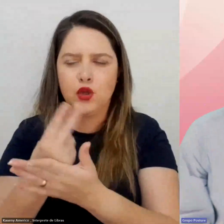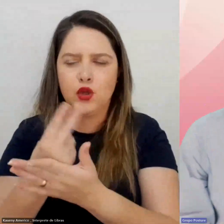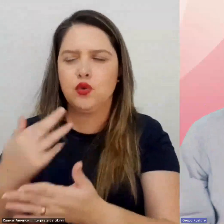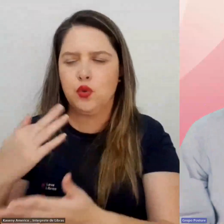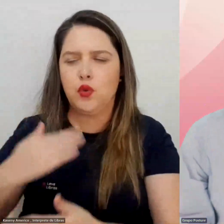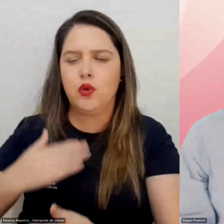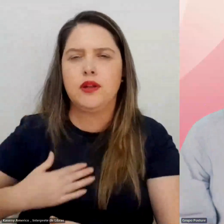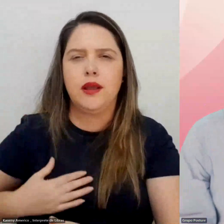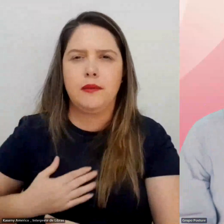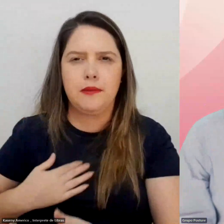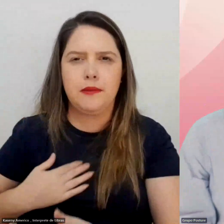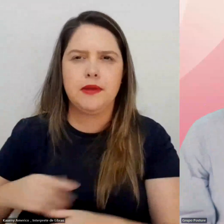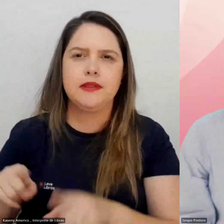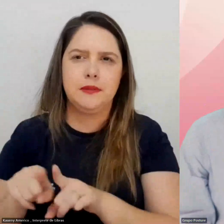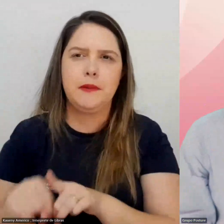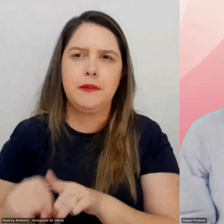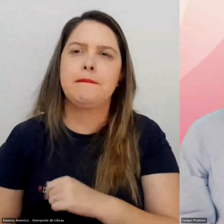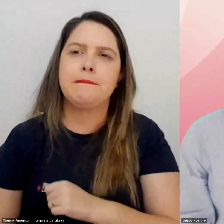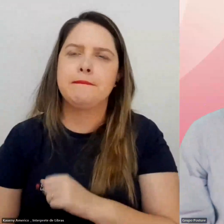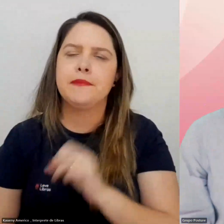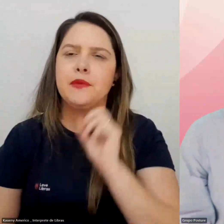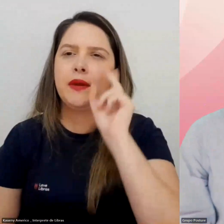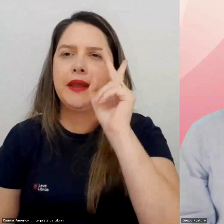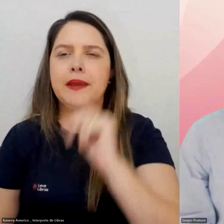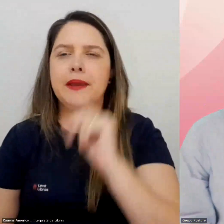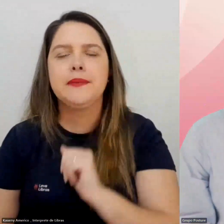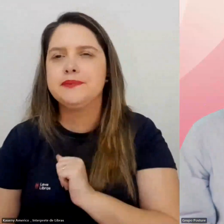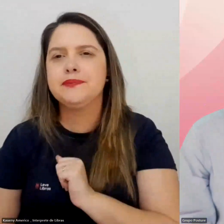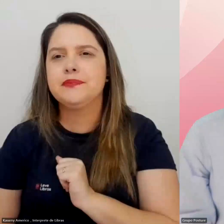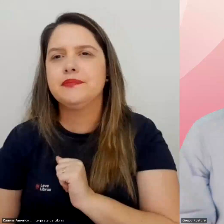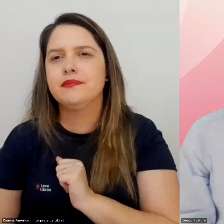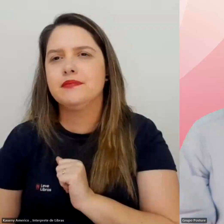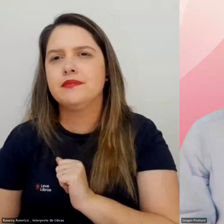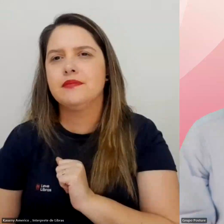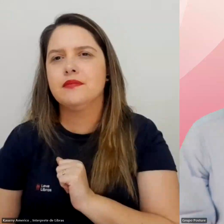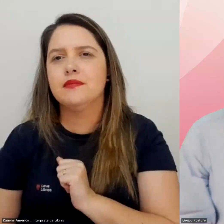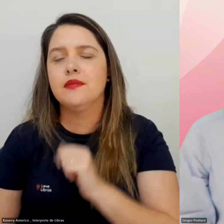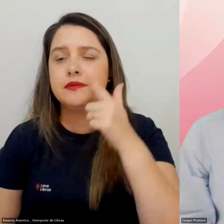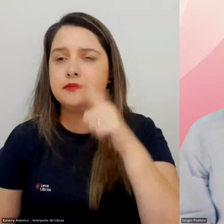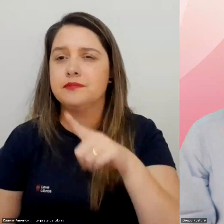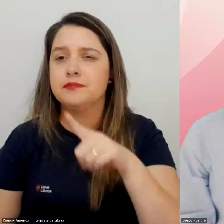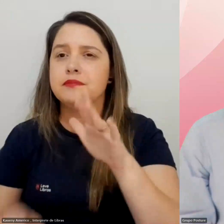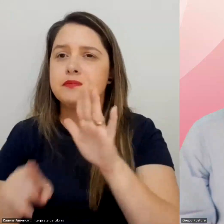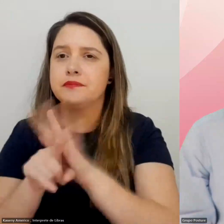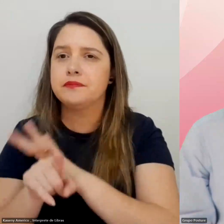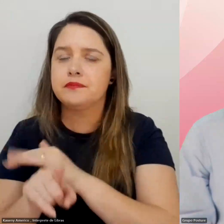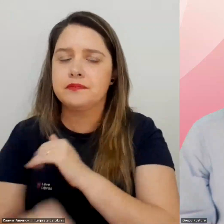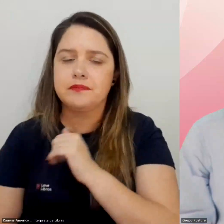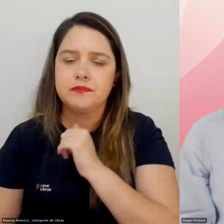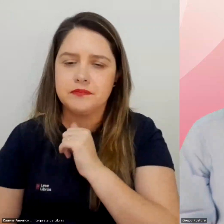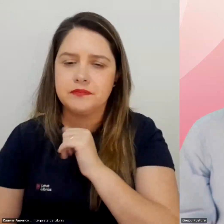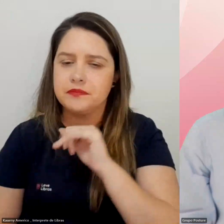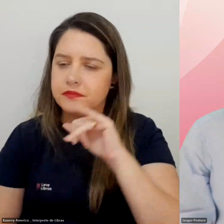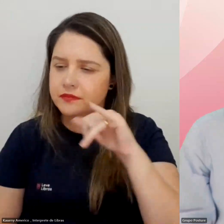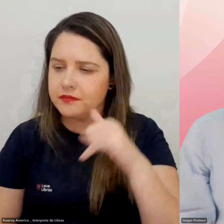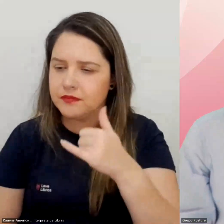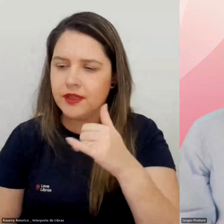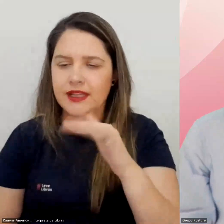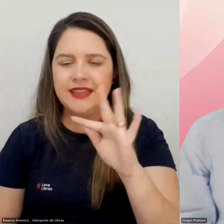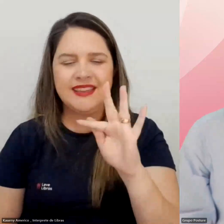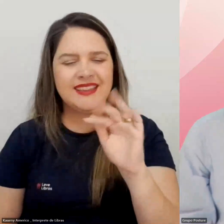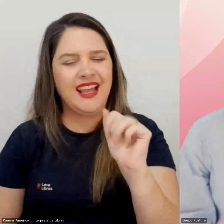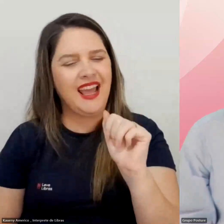bastante. tá ok. É, ainda mais perguntas, ou vou dar a oportunidade aqui para a Dayana.